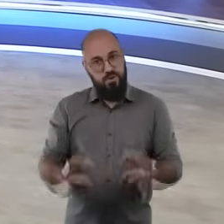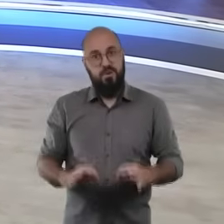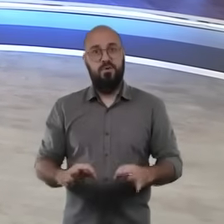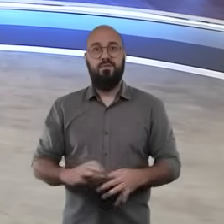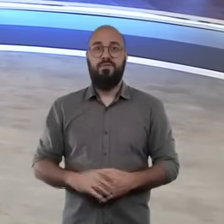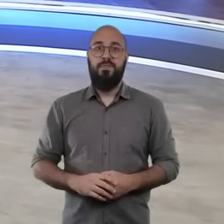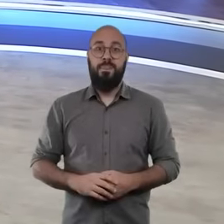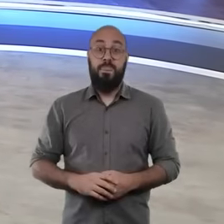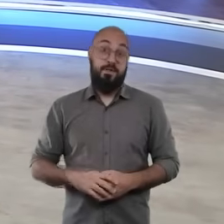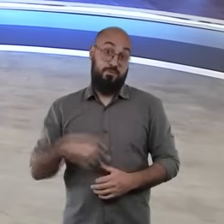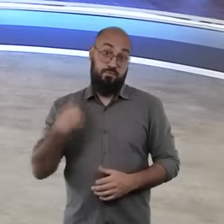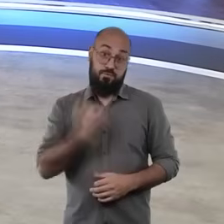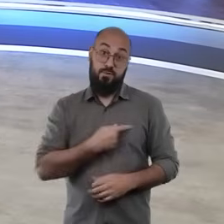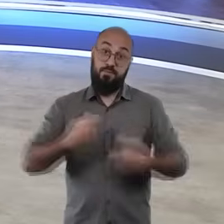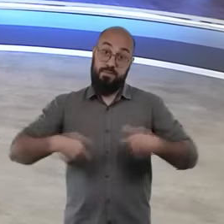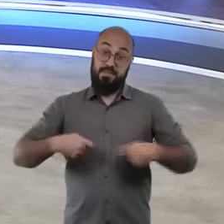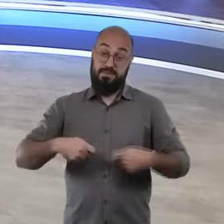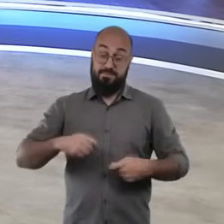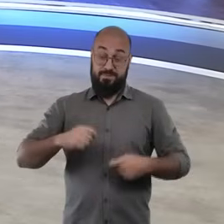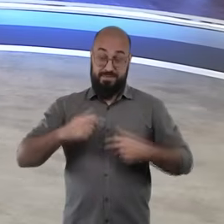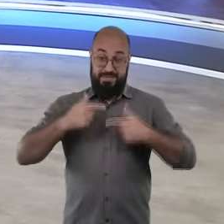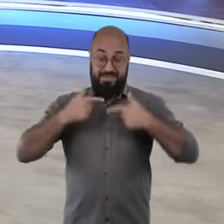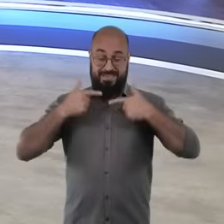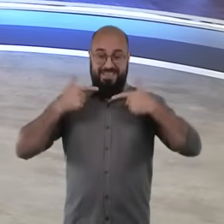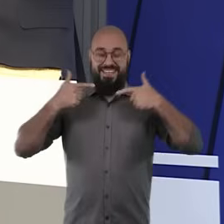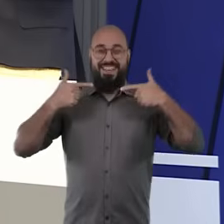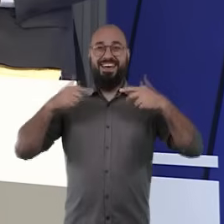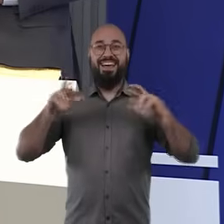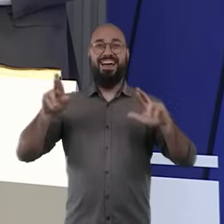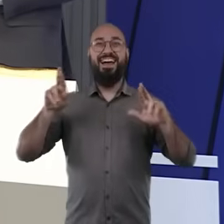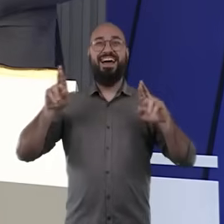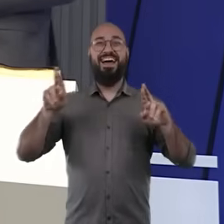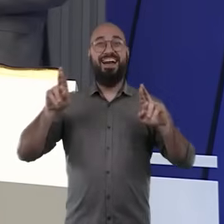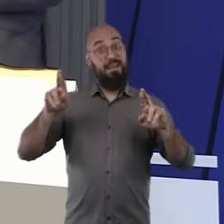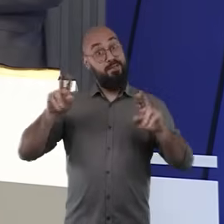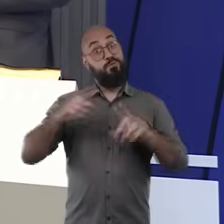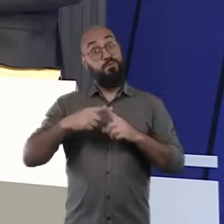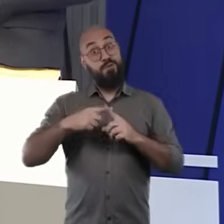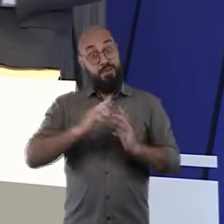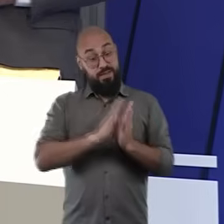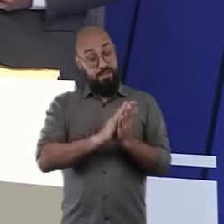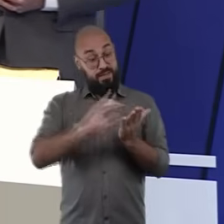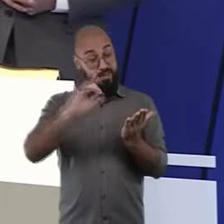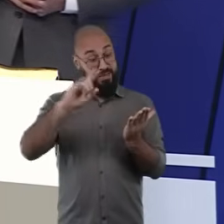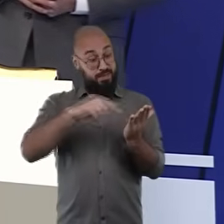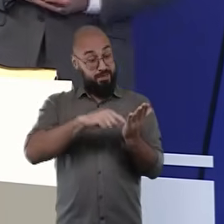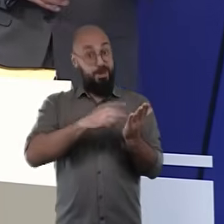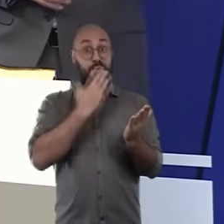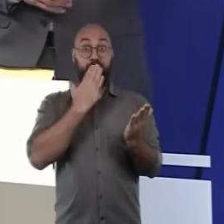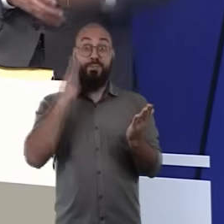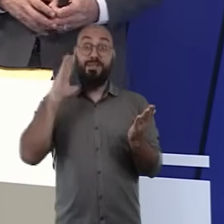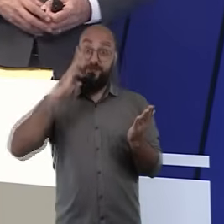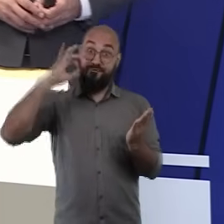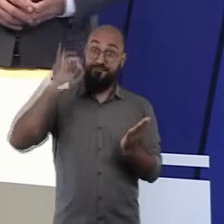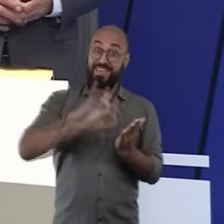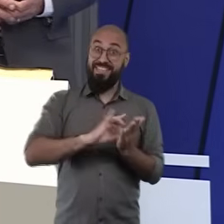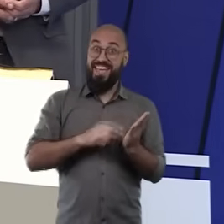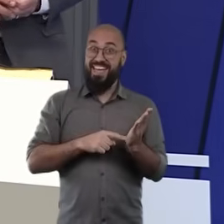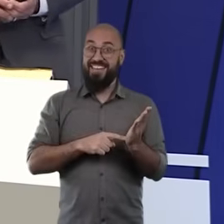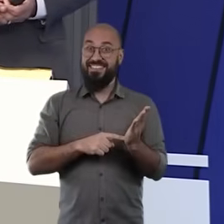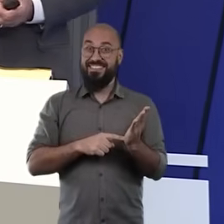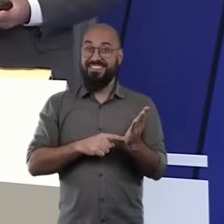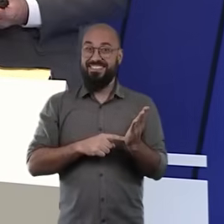eu e você tenhamos um sorriso no rosto. Esta promessa também foi feita pelo próprio